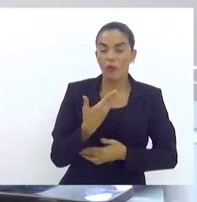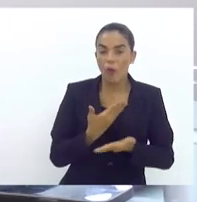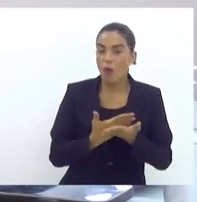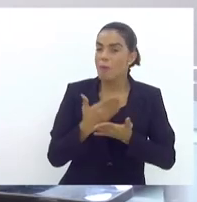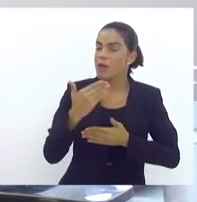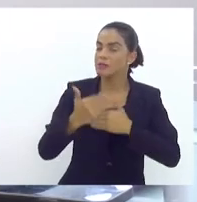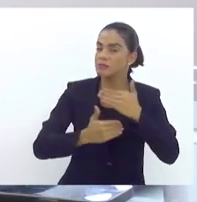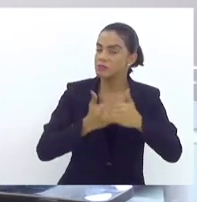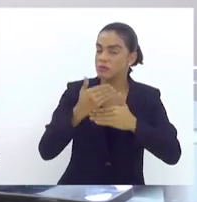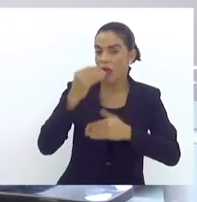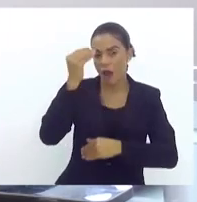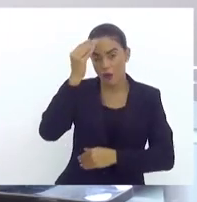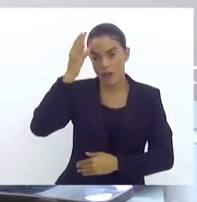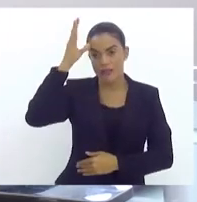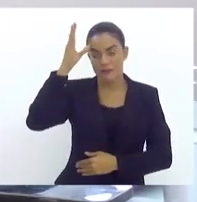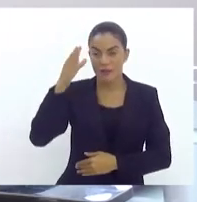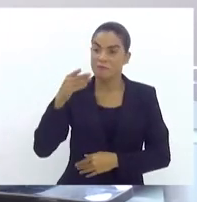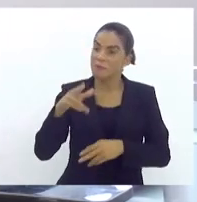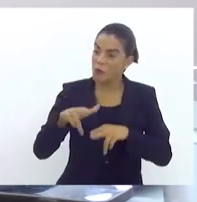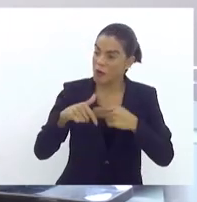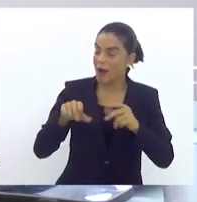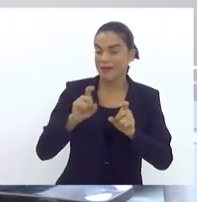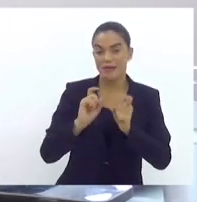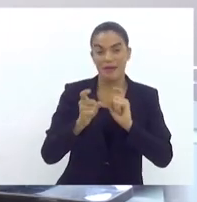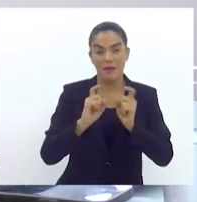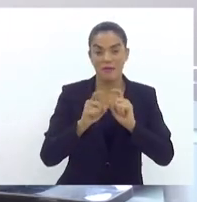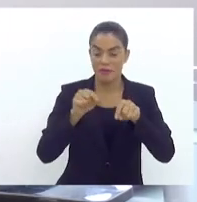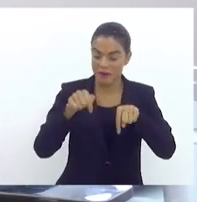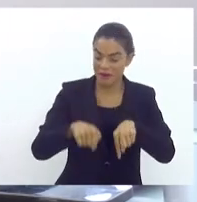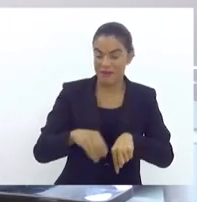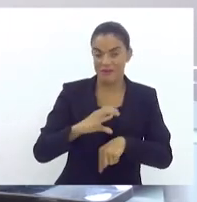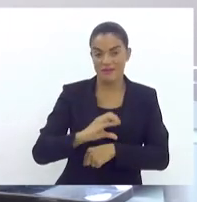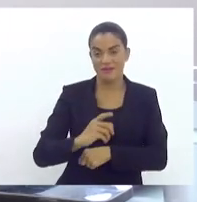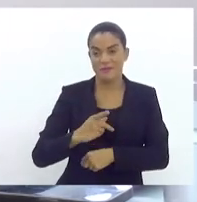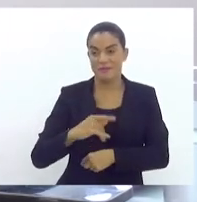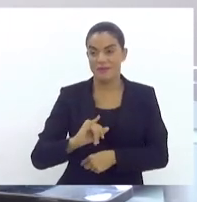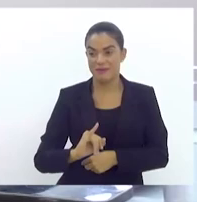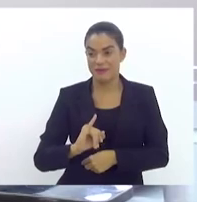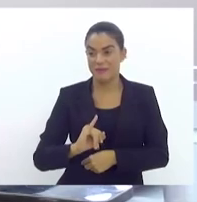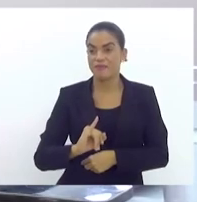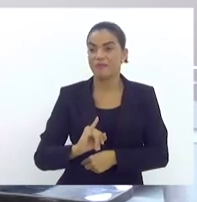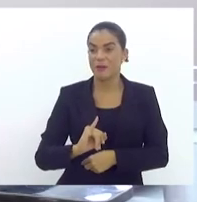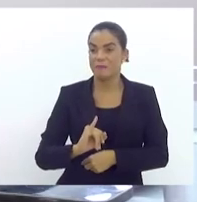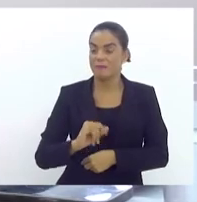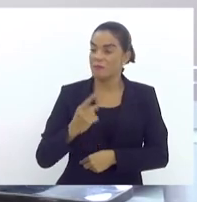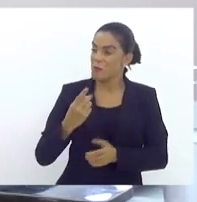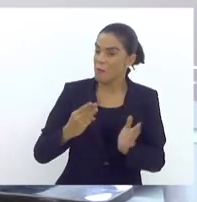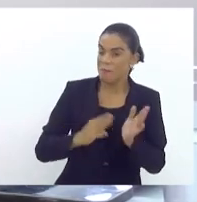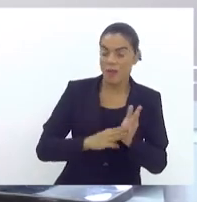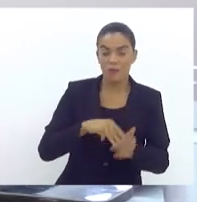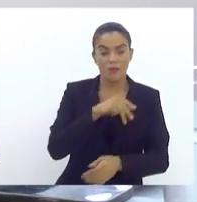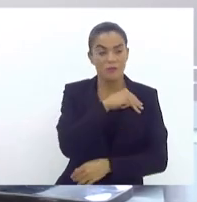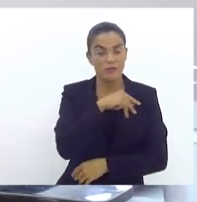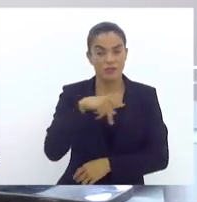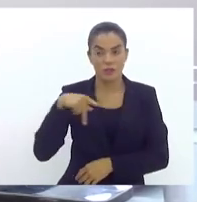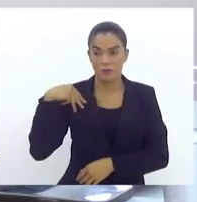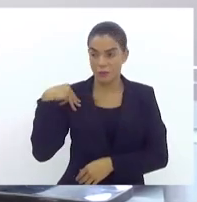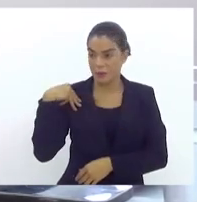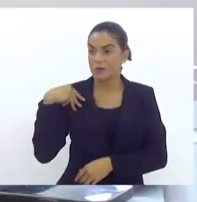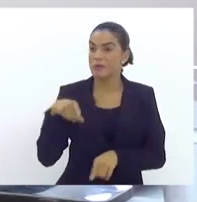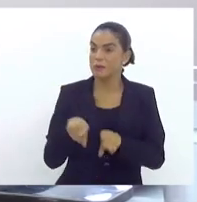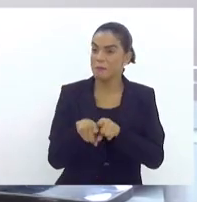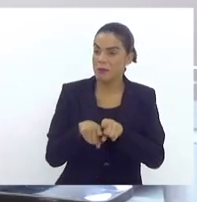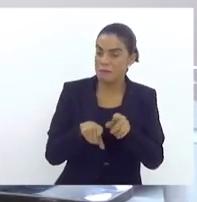a ter esse conhecimento a partir do auditiva de um olhar de de um membro do Ministério Público mas um pesquisador